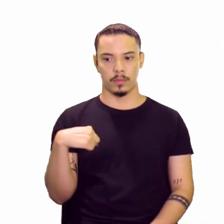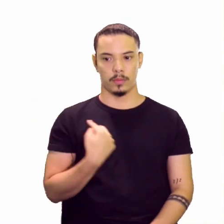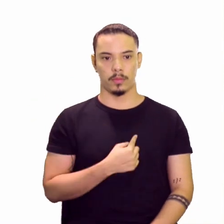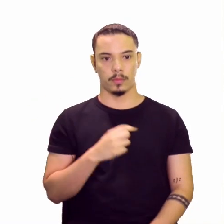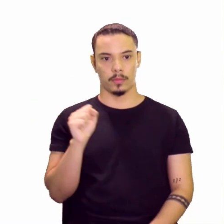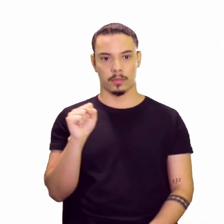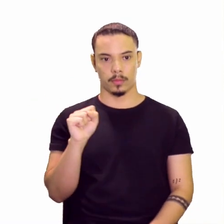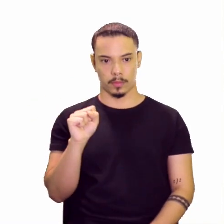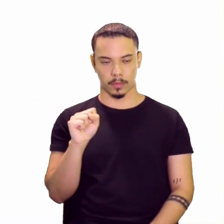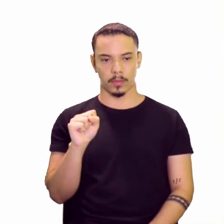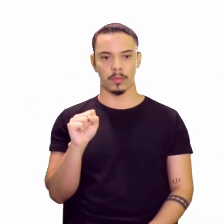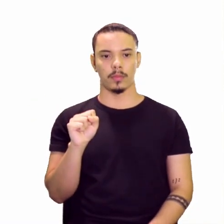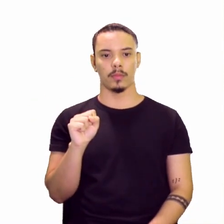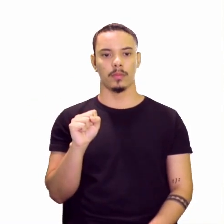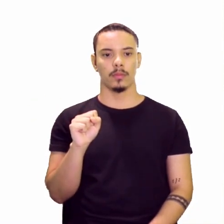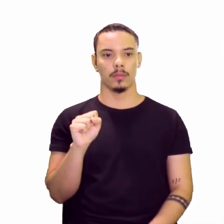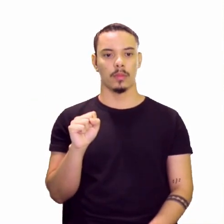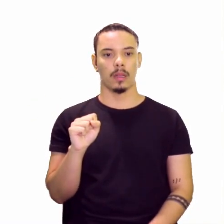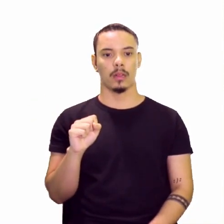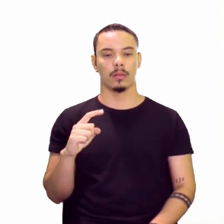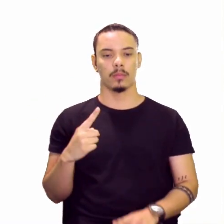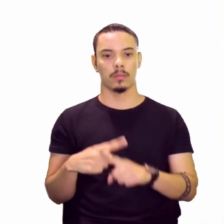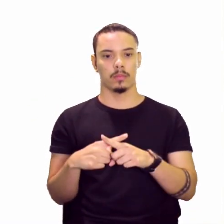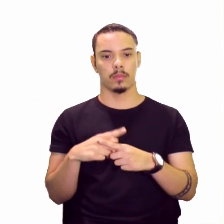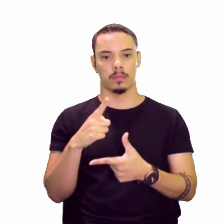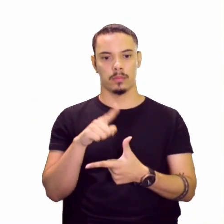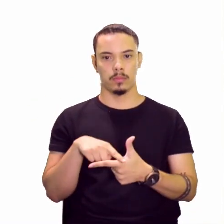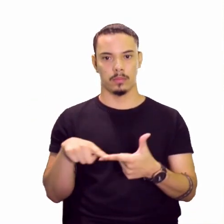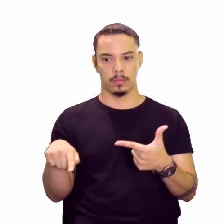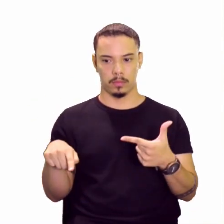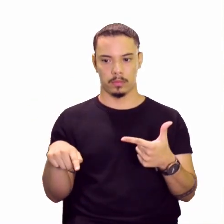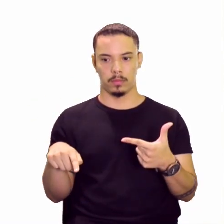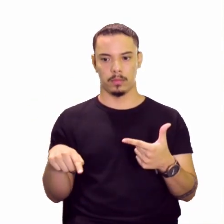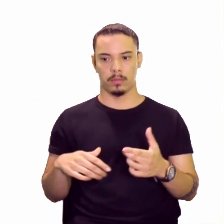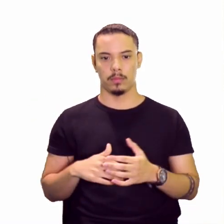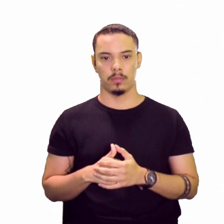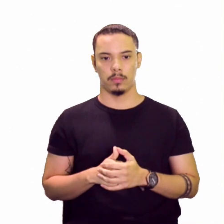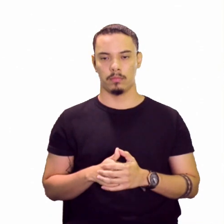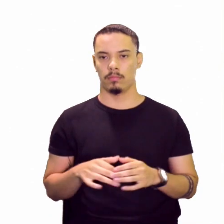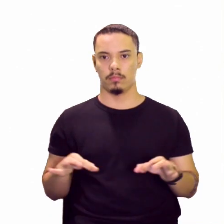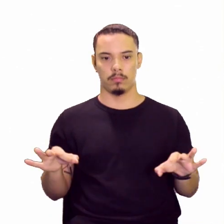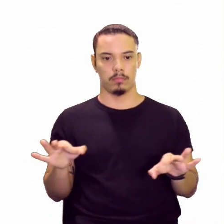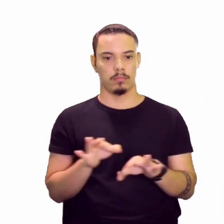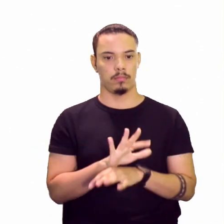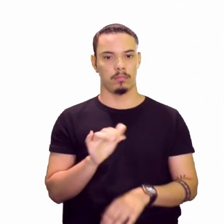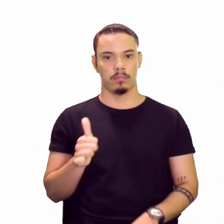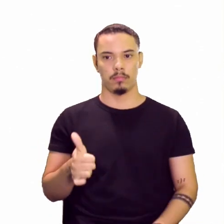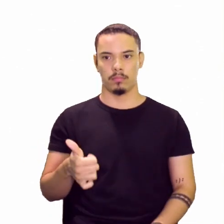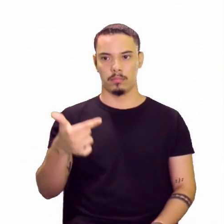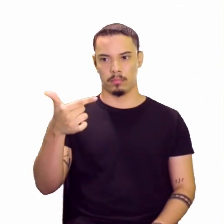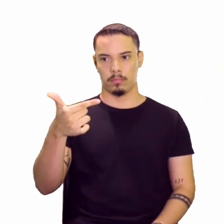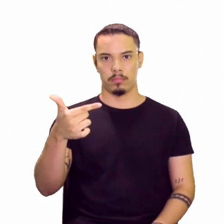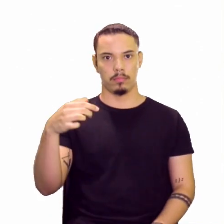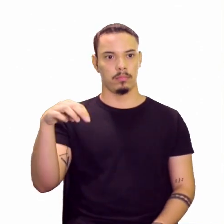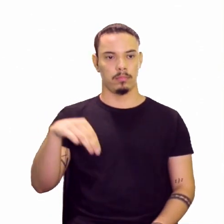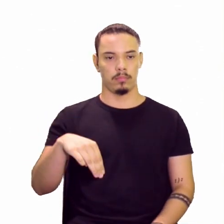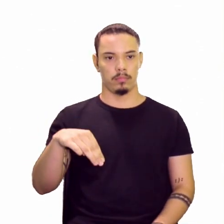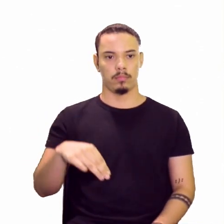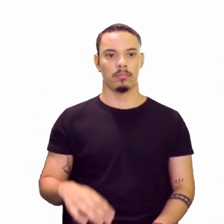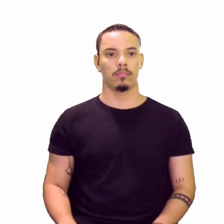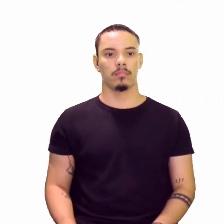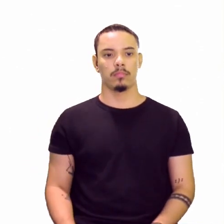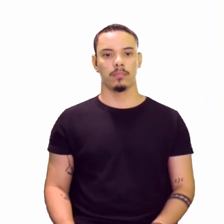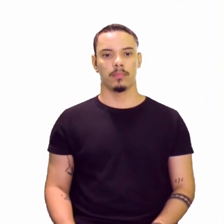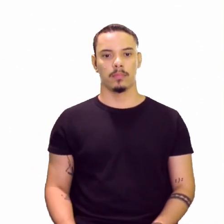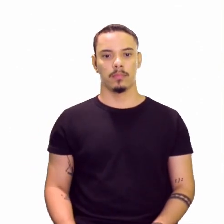8, fechou? Multiplica e divide por 2. Muito bem. Prontinho, 12. Percorreu 12 metros. 12 metros. Então agora